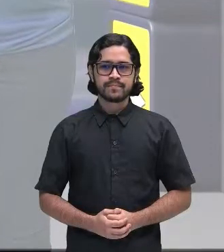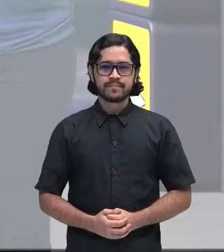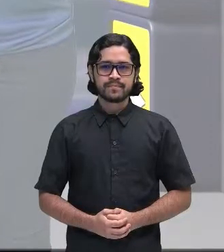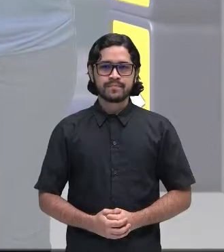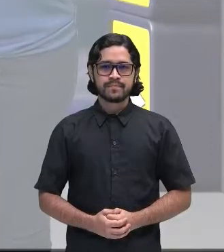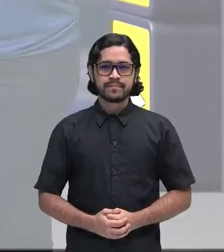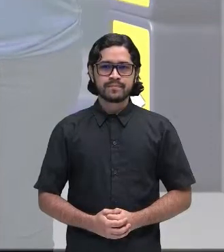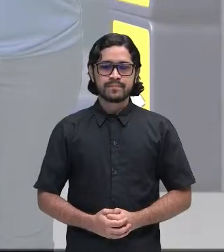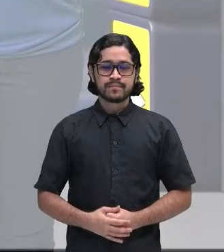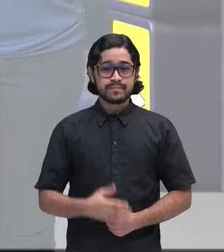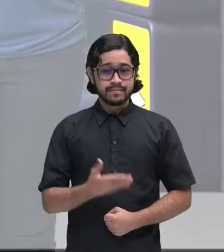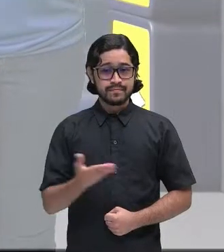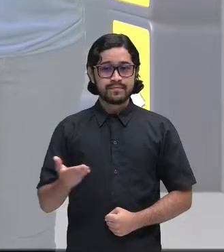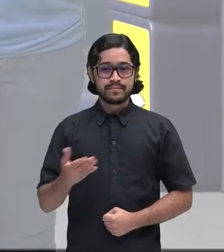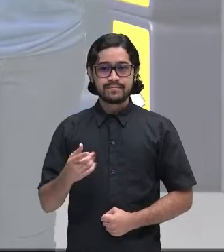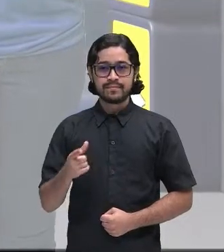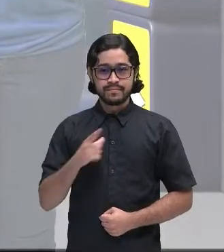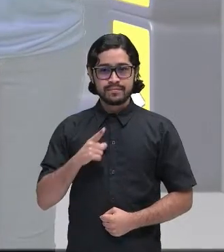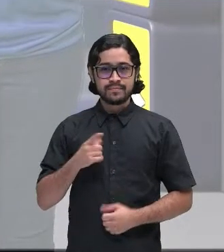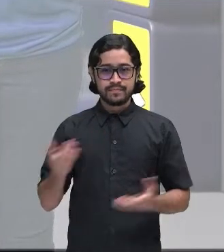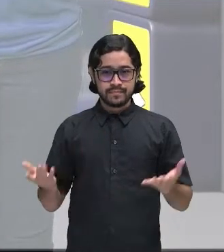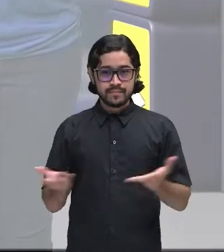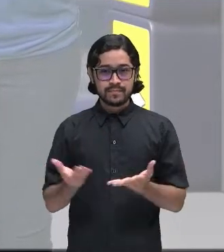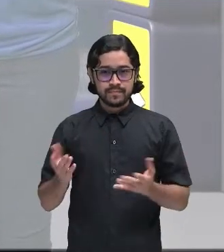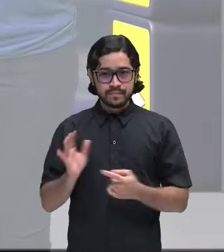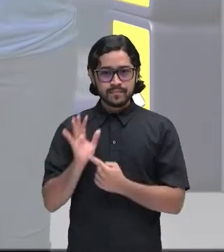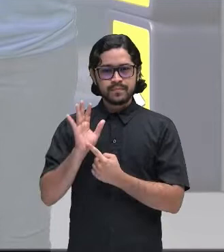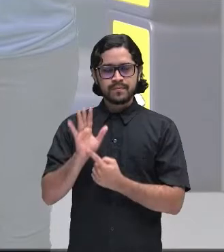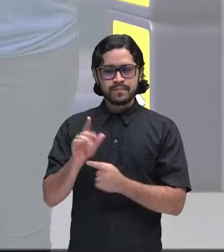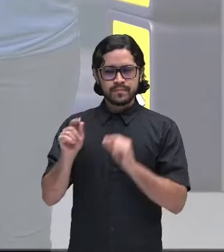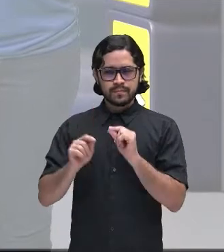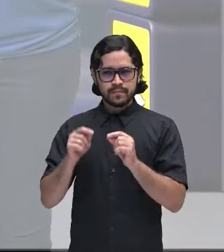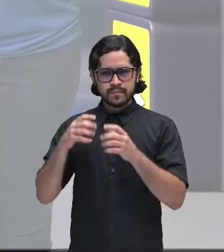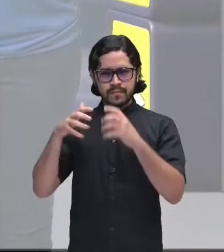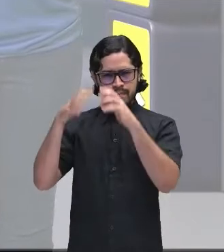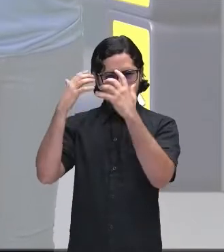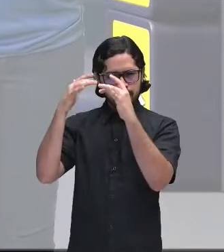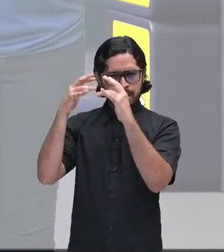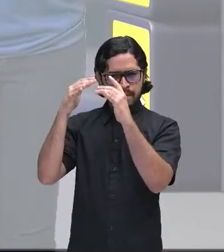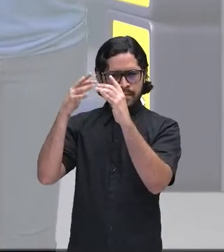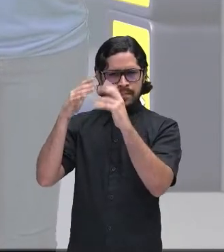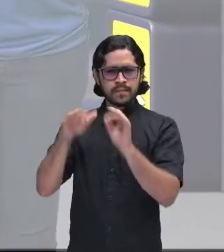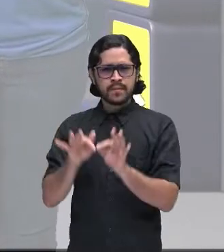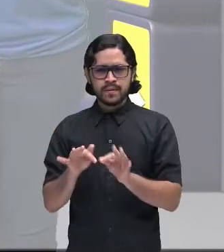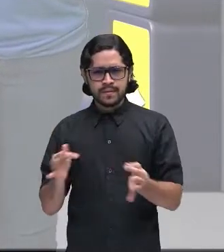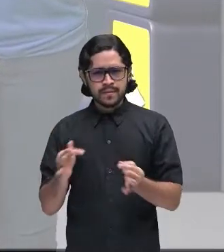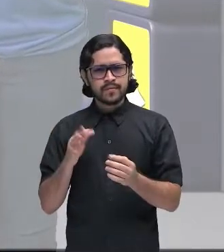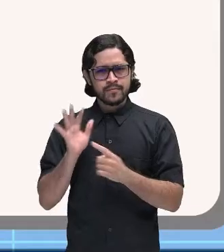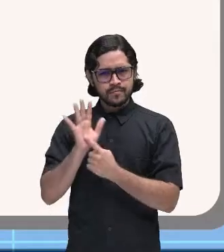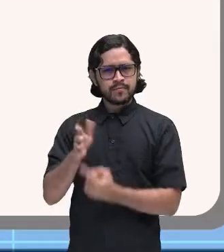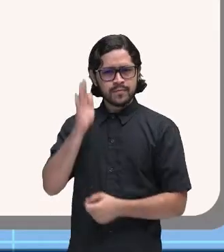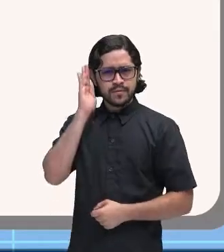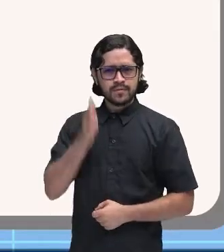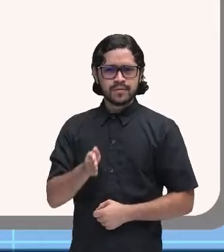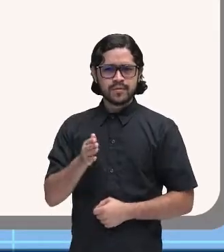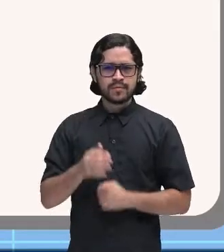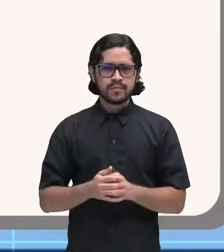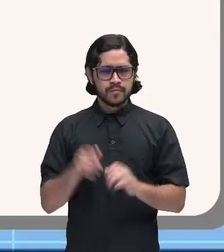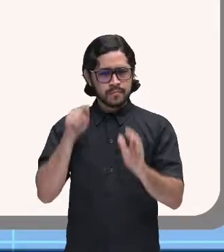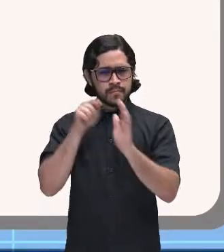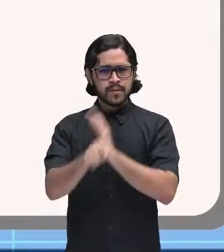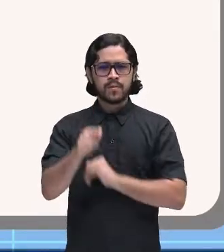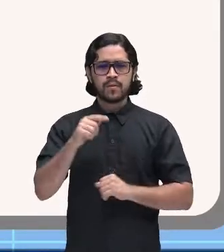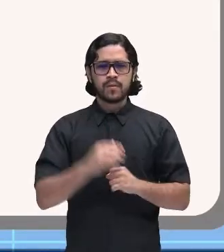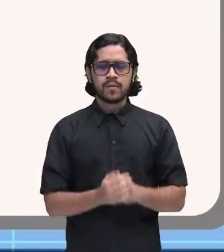Pessoal, eu trouxe para vocês aqui hoje o raciocínio lógico com uma questão bem simples, uma pergunta bem direta. Quais são as funções